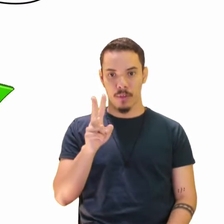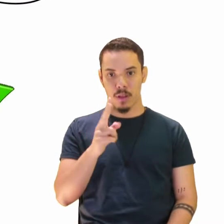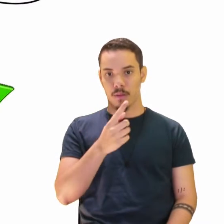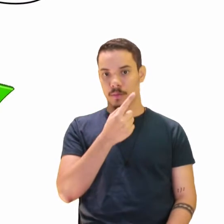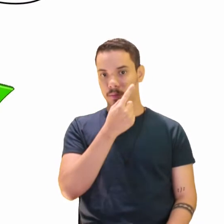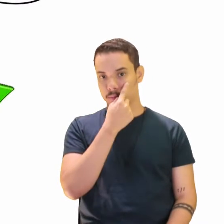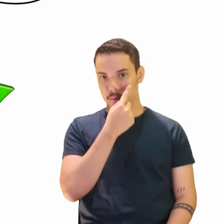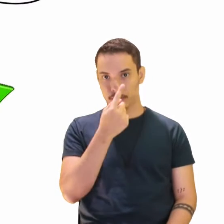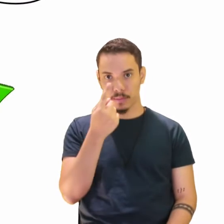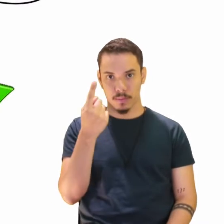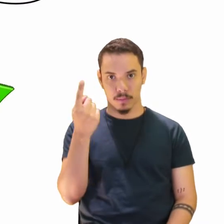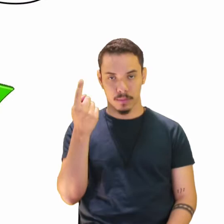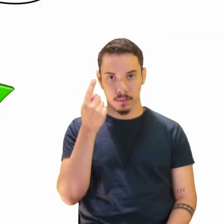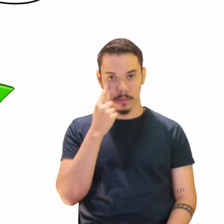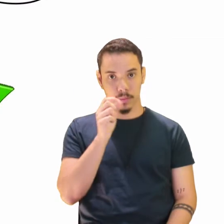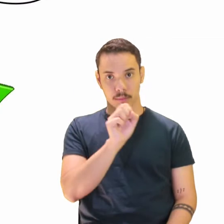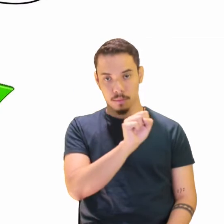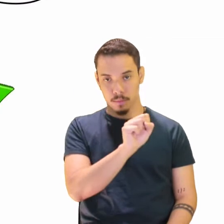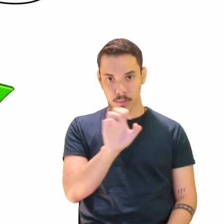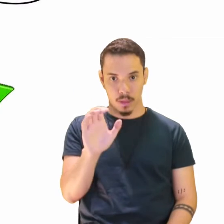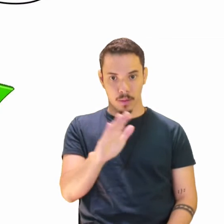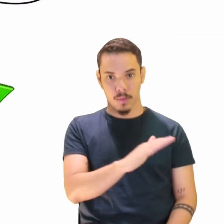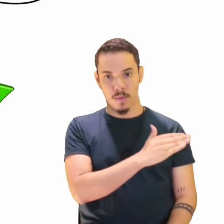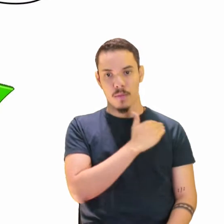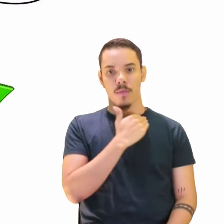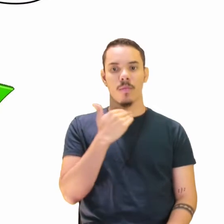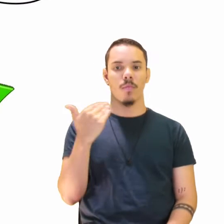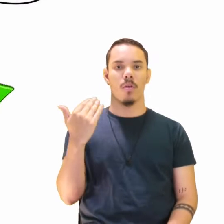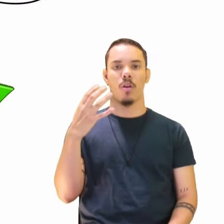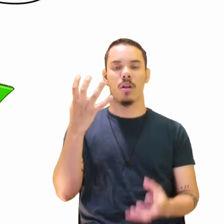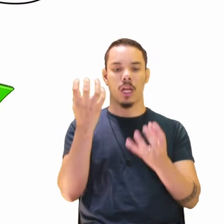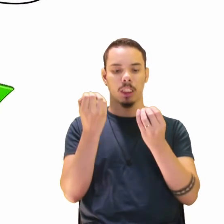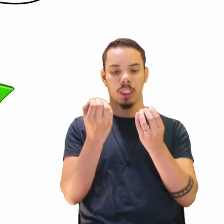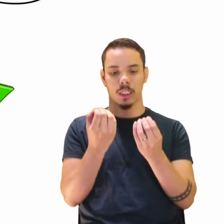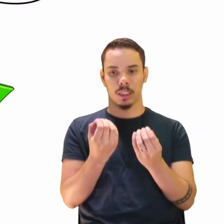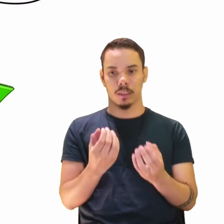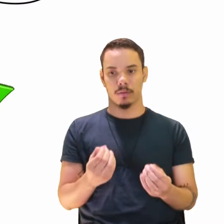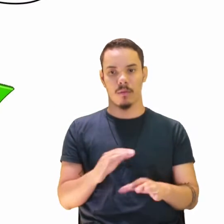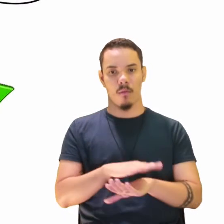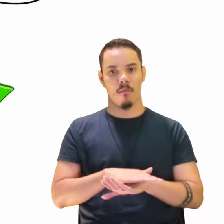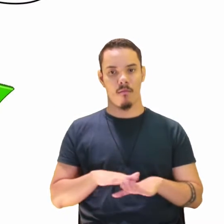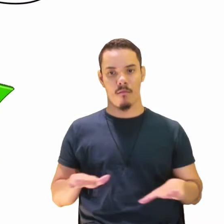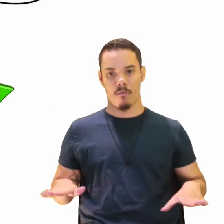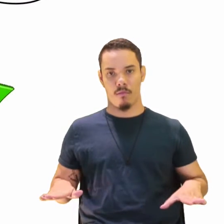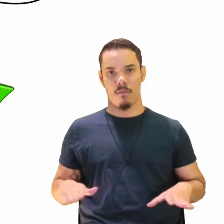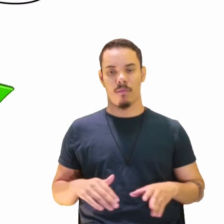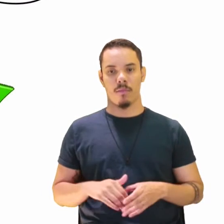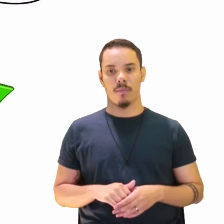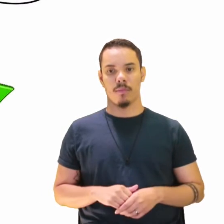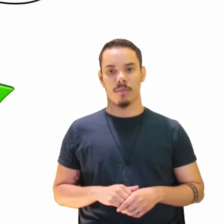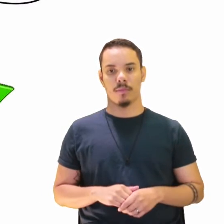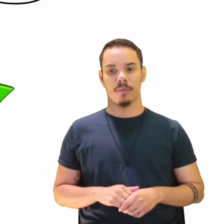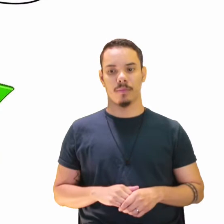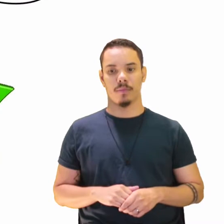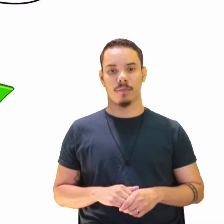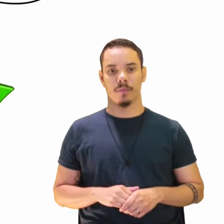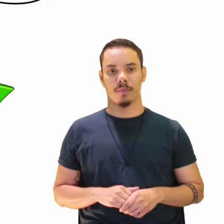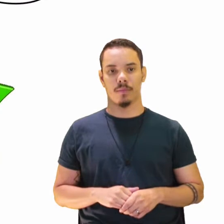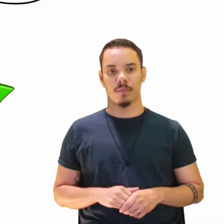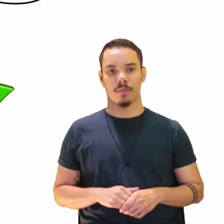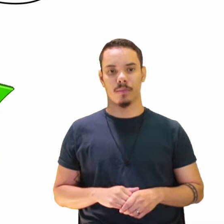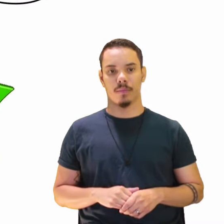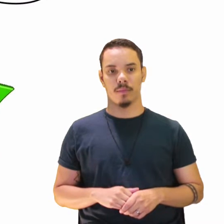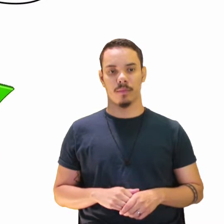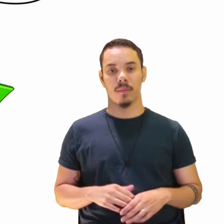olhos que a terra há de comer. Amadinho, quando você fala vi